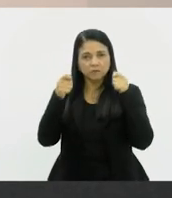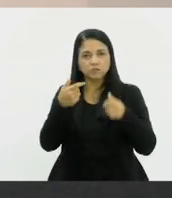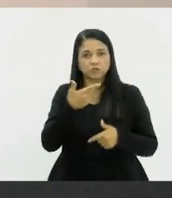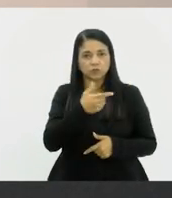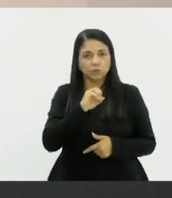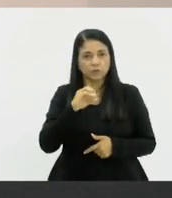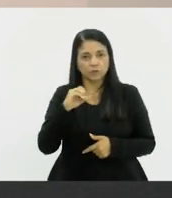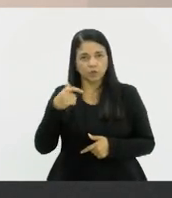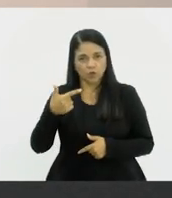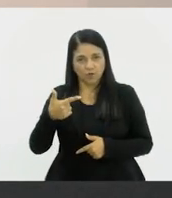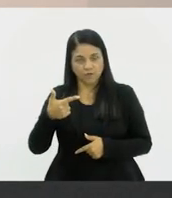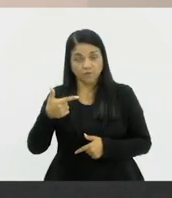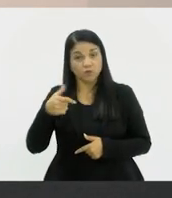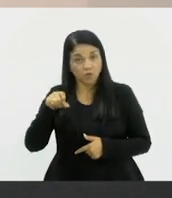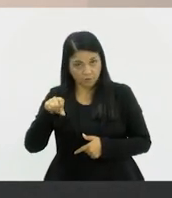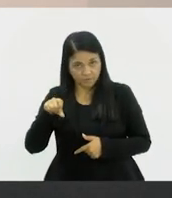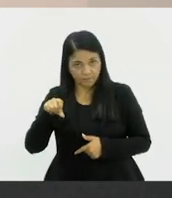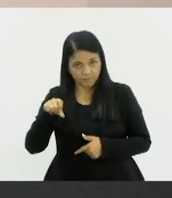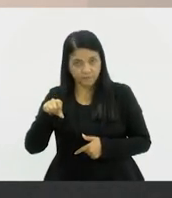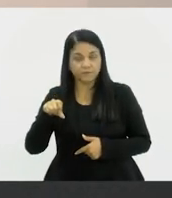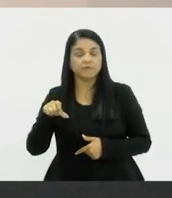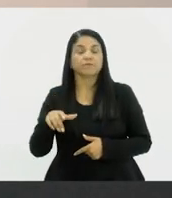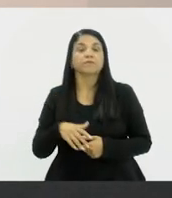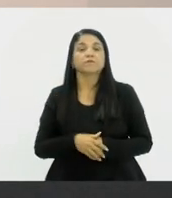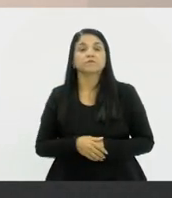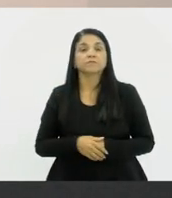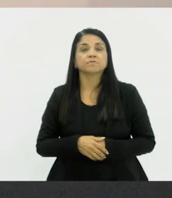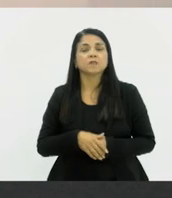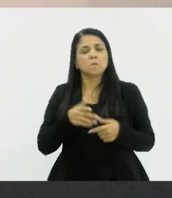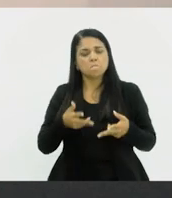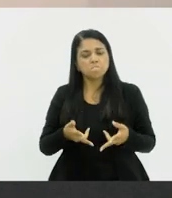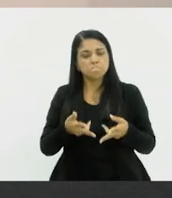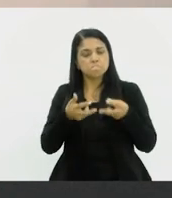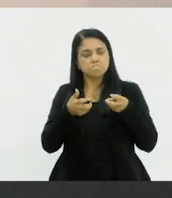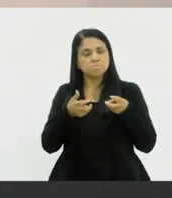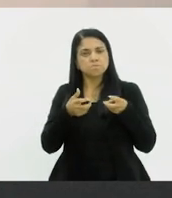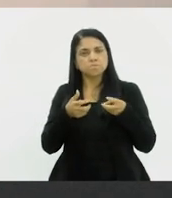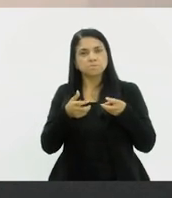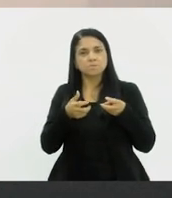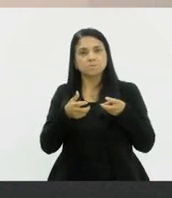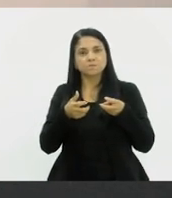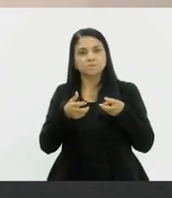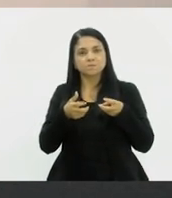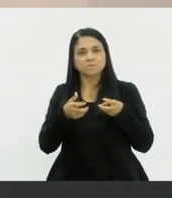2009 né quando eu percebi que todo